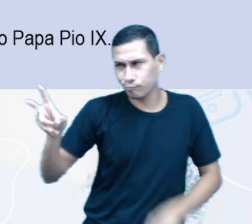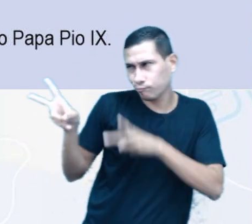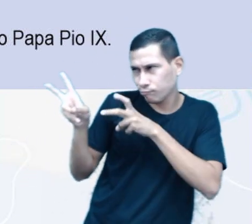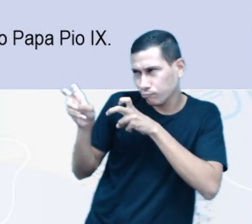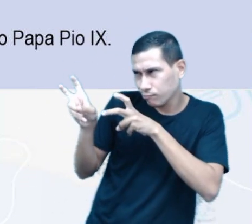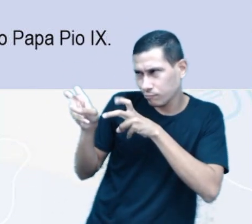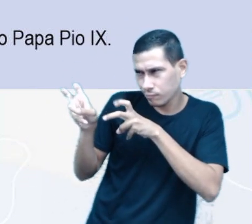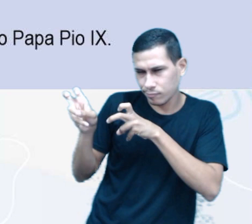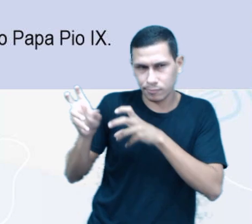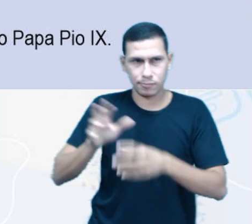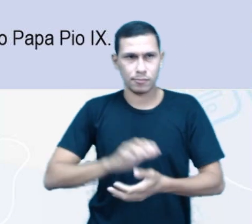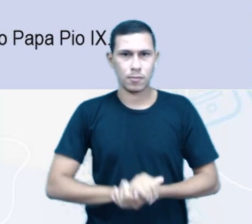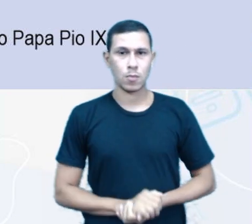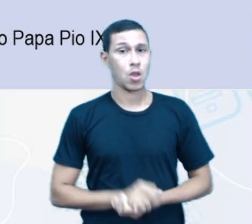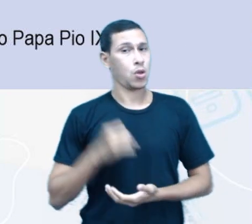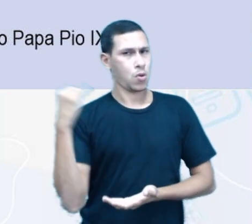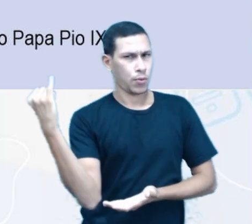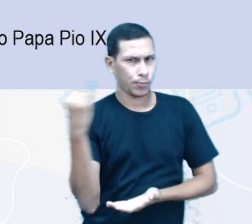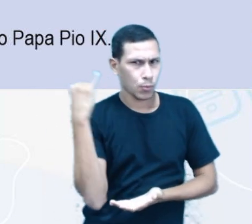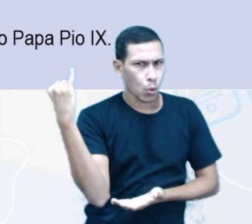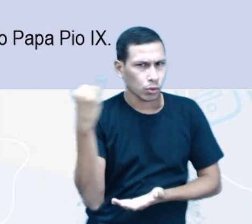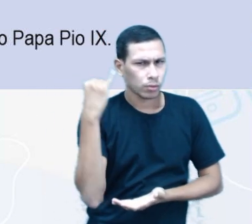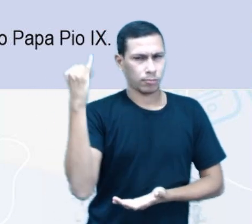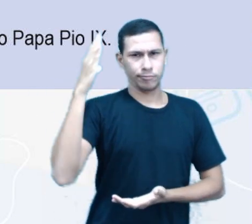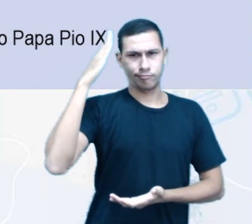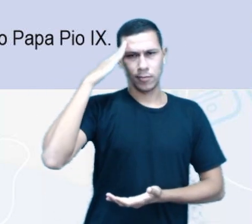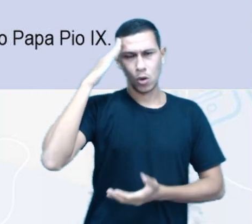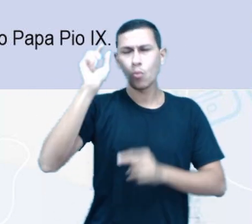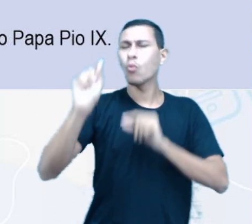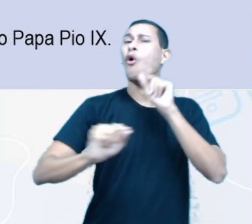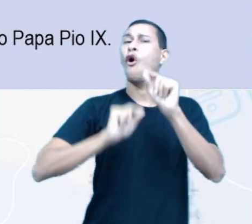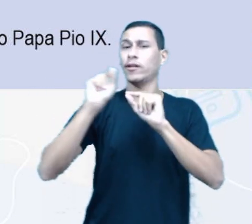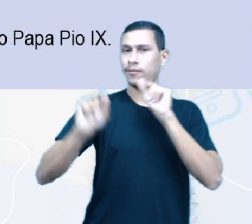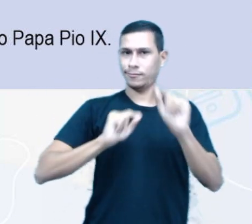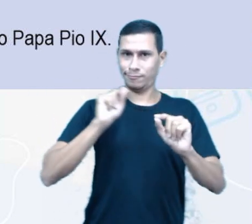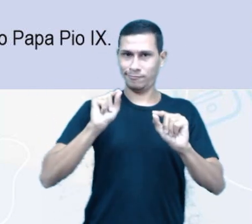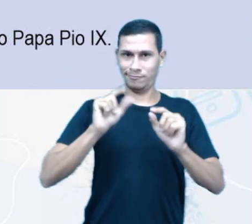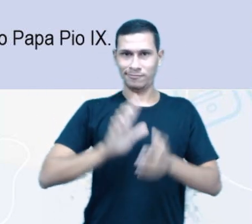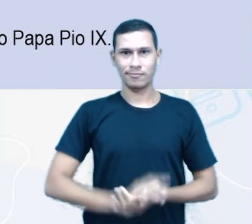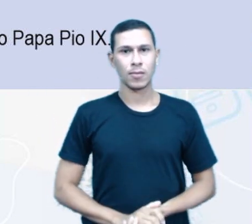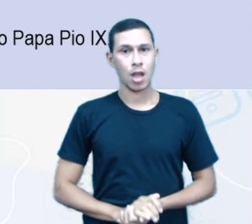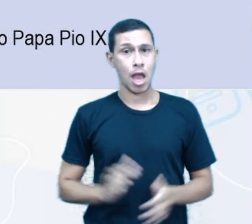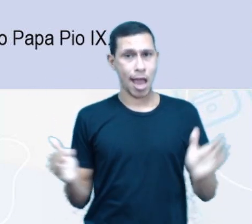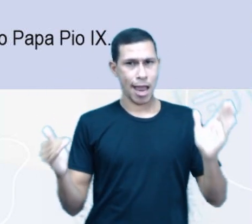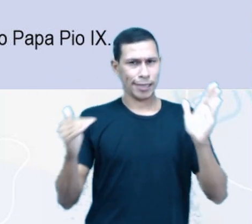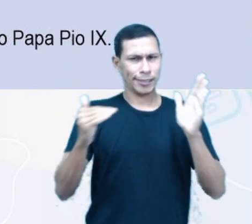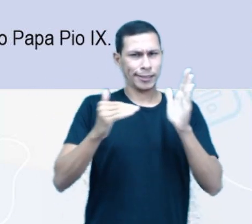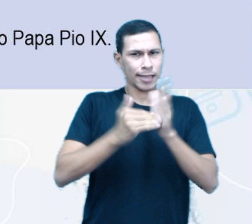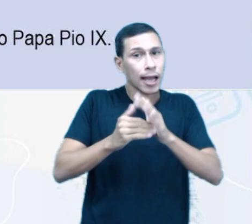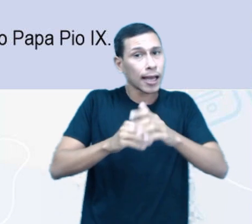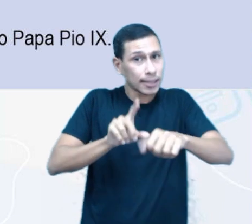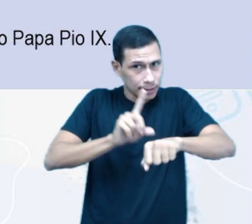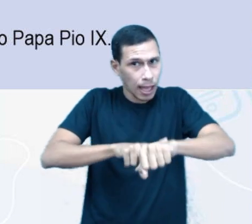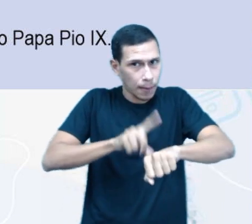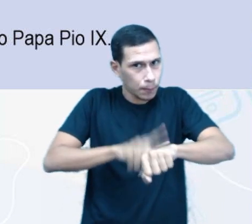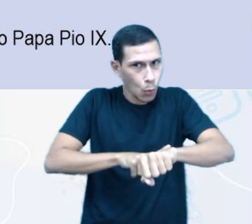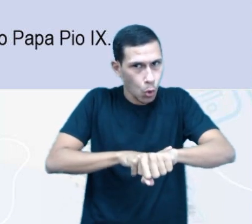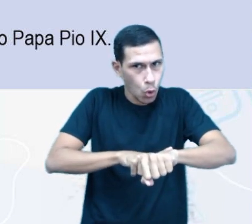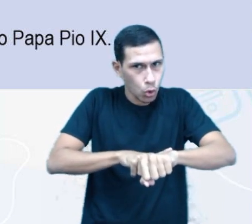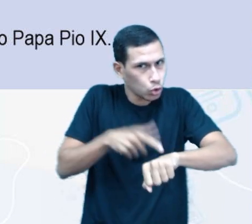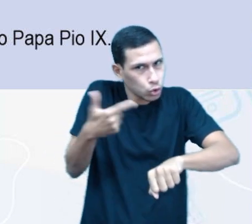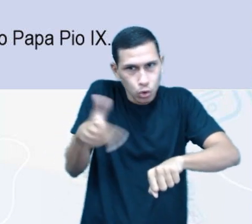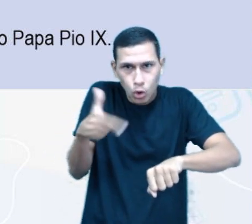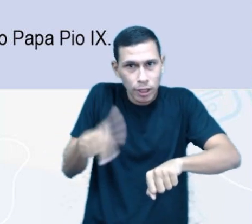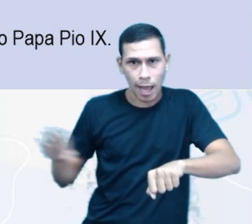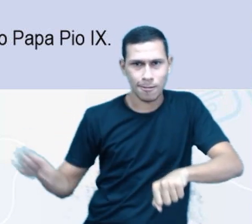1870. Gente, importantíssimo destacar aqui que até este momento não existia um exército